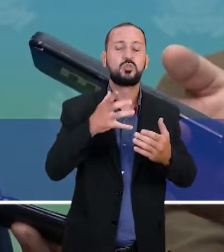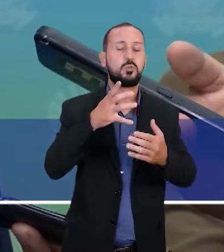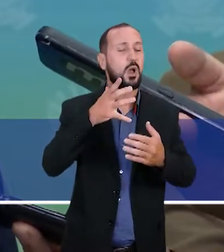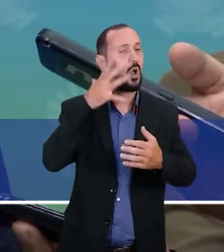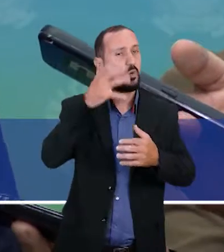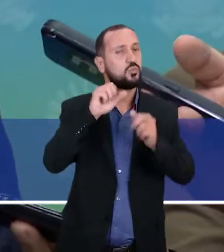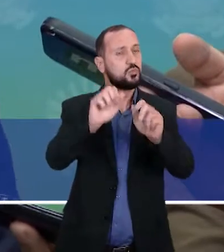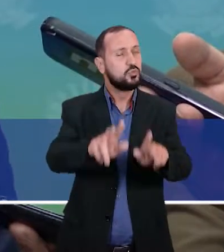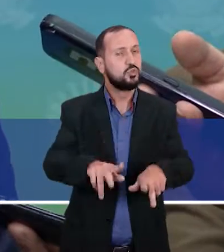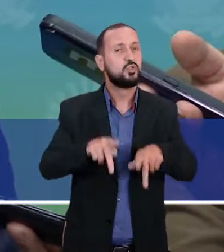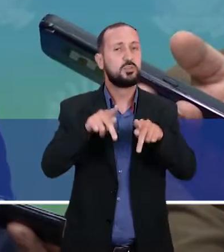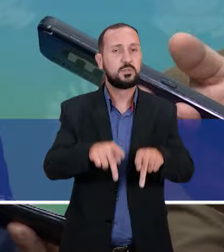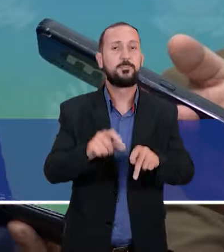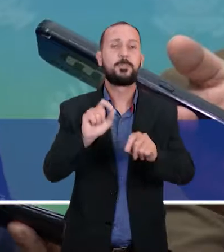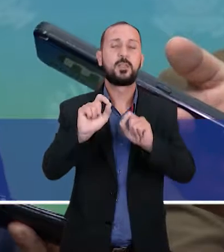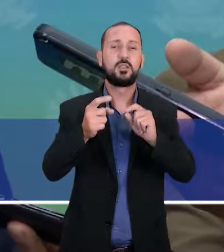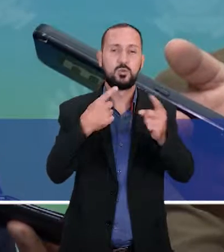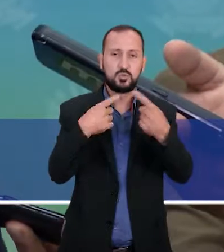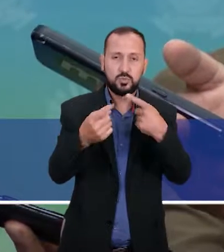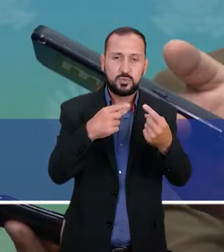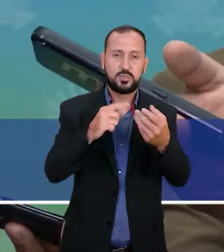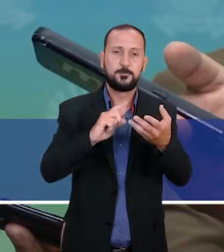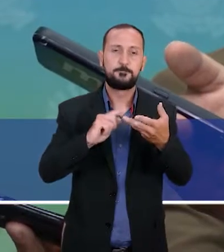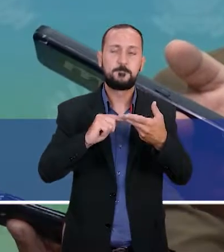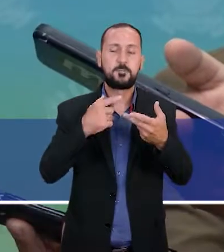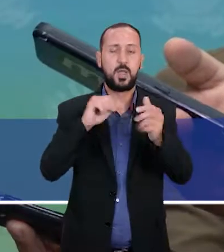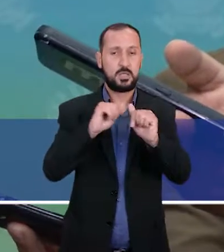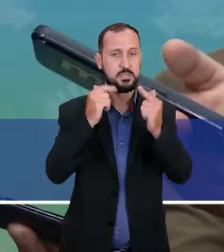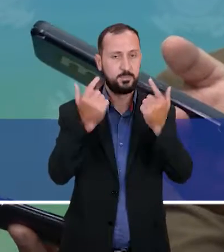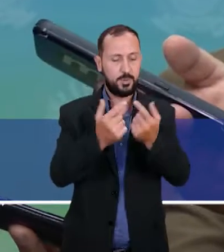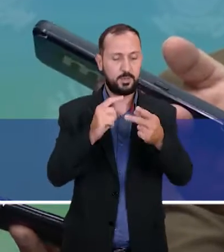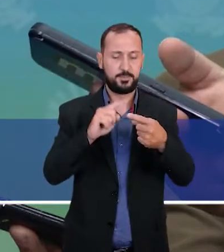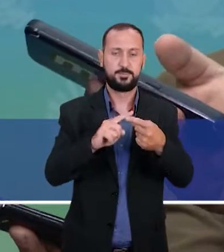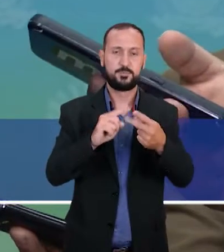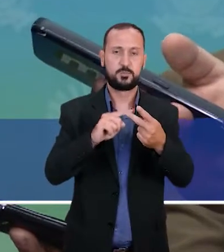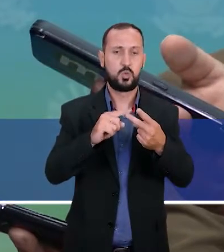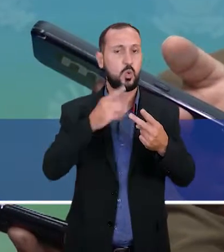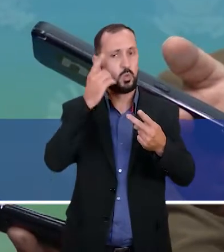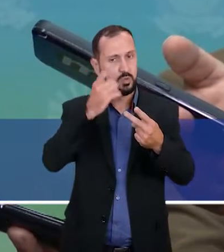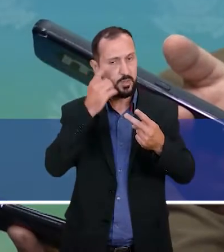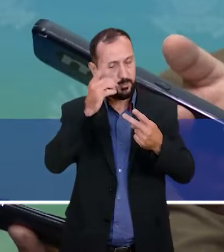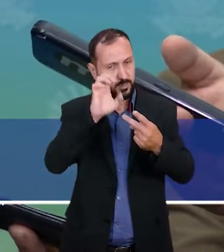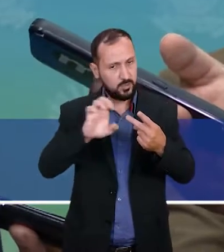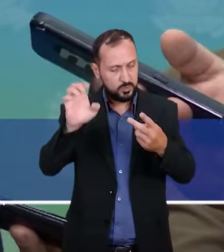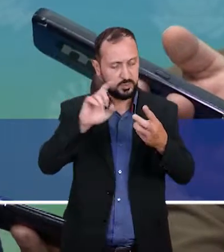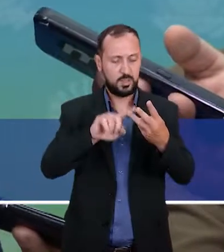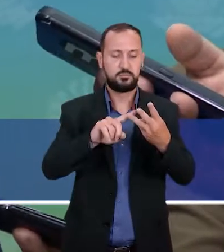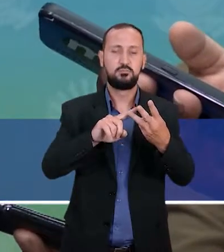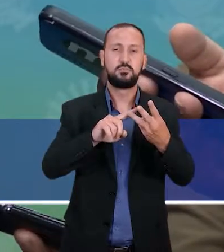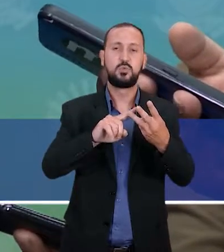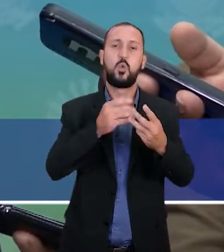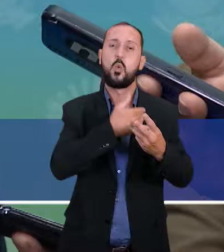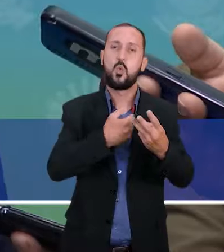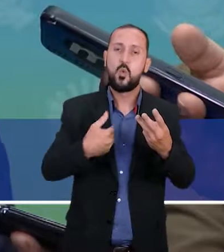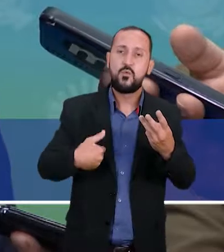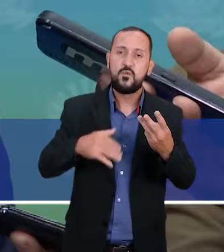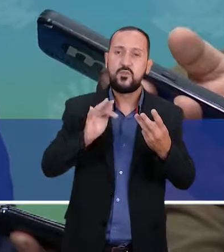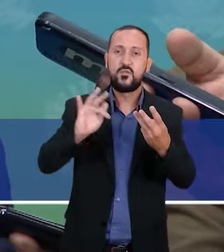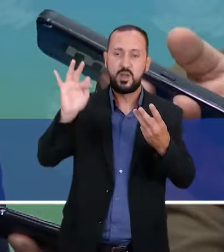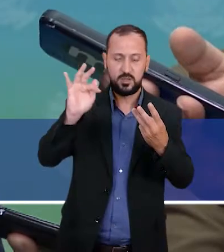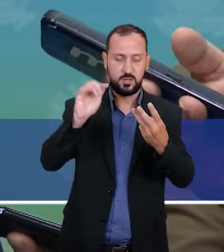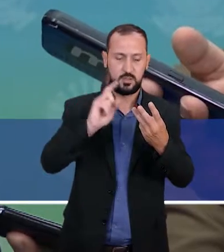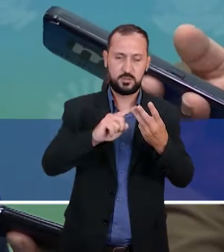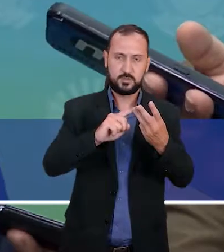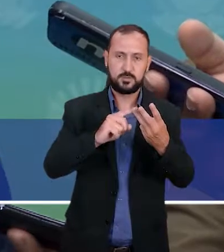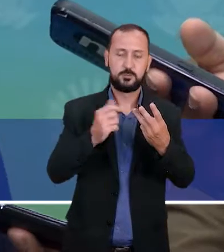pública, onde se coloca à mesa a Assembleia Legislativa, os deputados estaduais, o governo federal com os